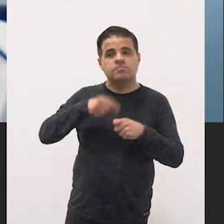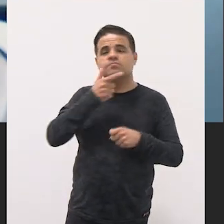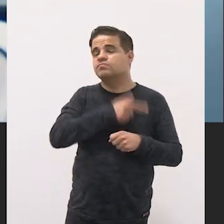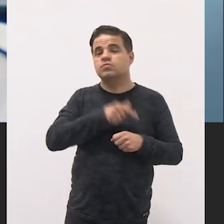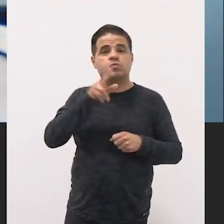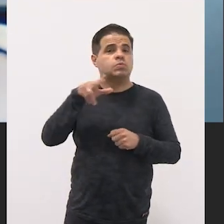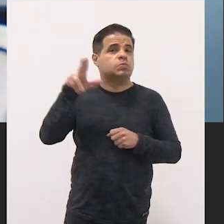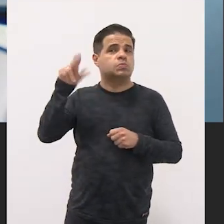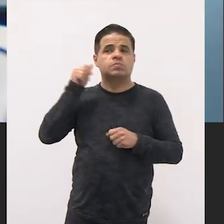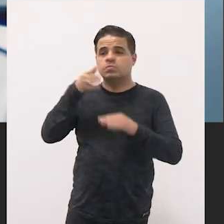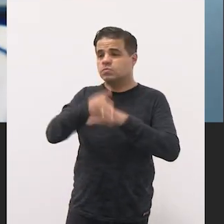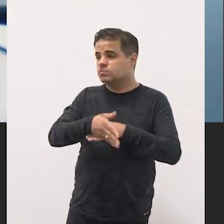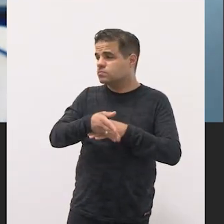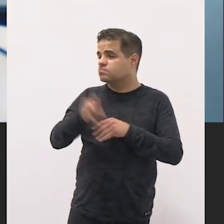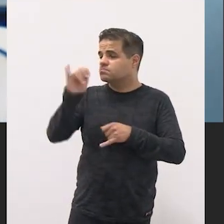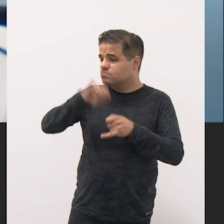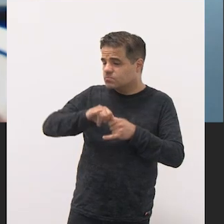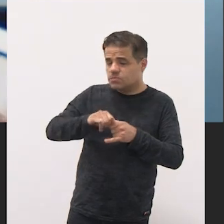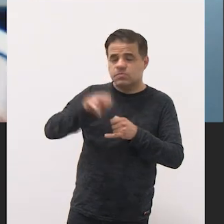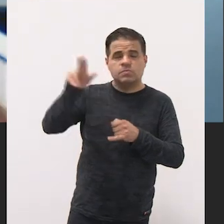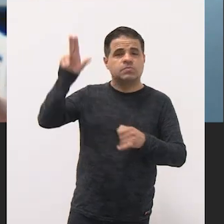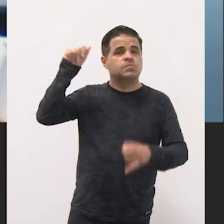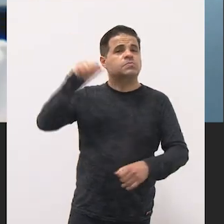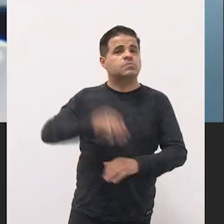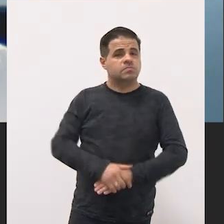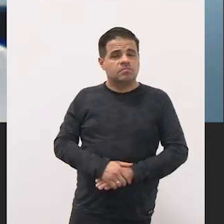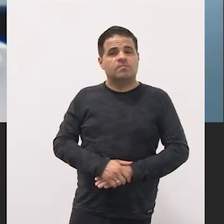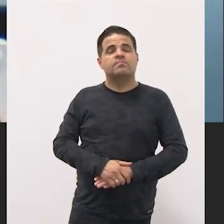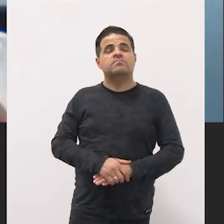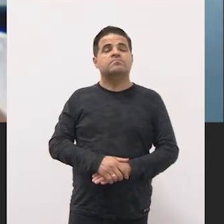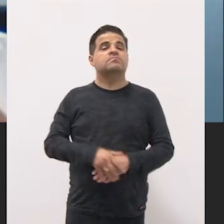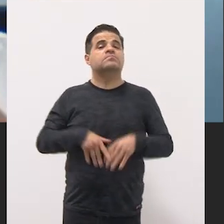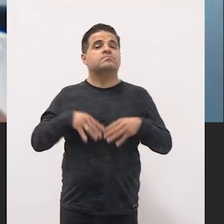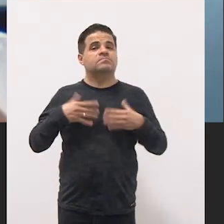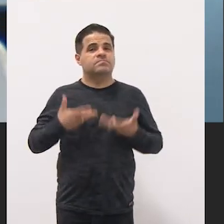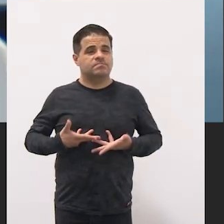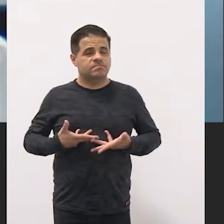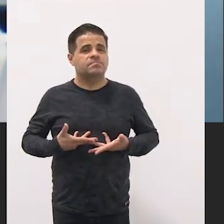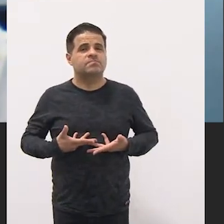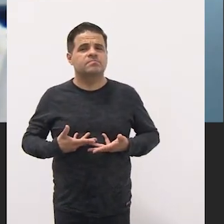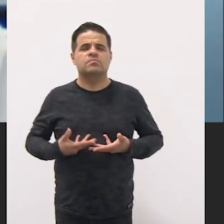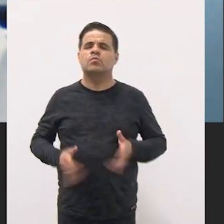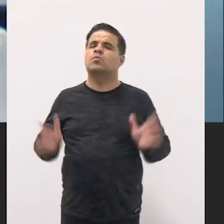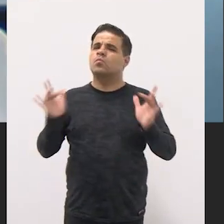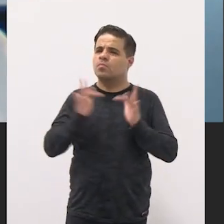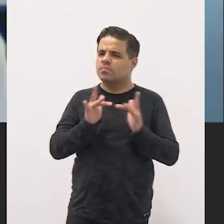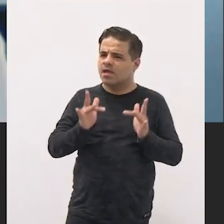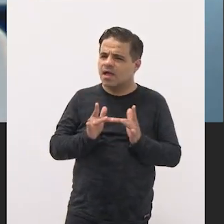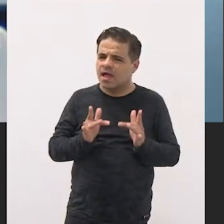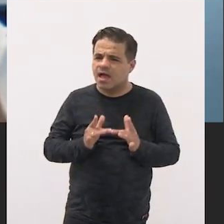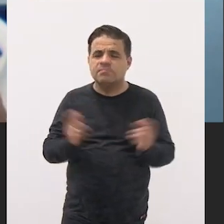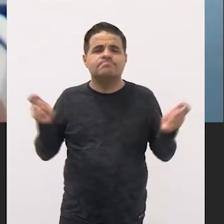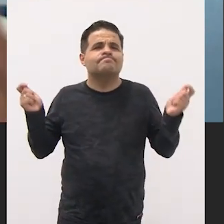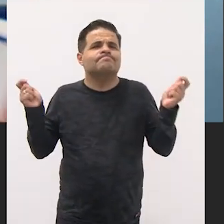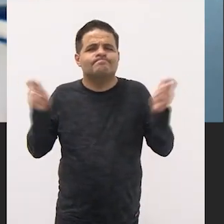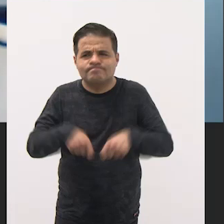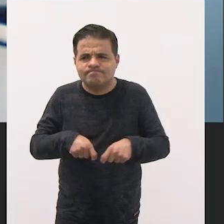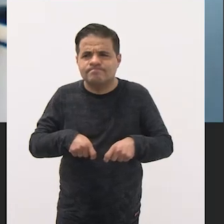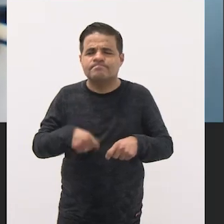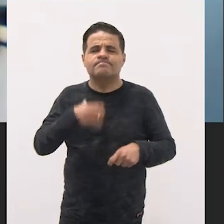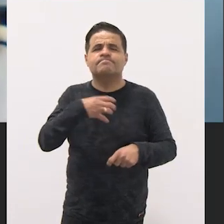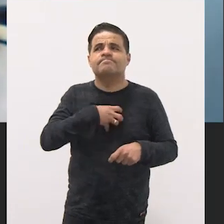nunca tinha se envolvido sexualmente. Então, através de um contato, ele pôde